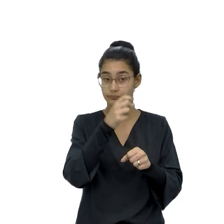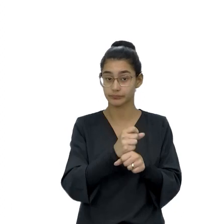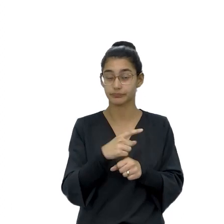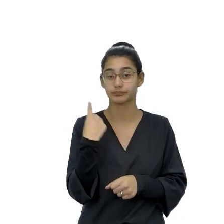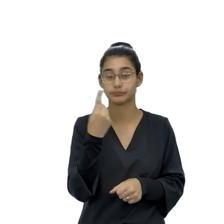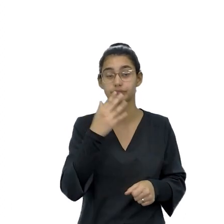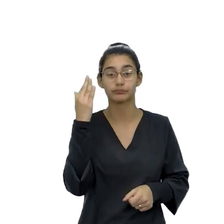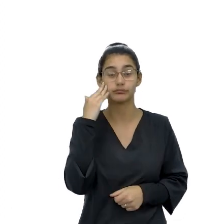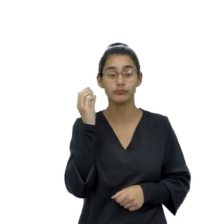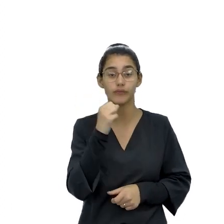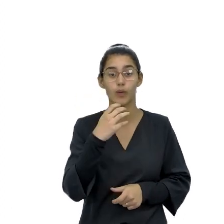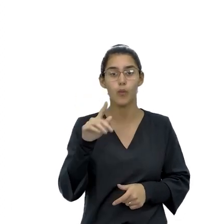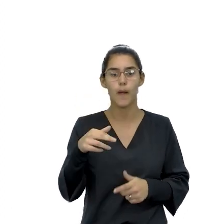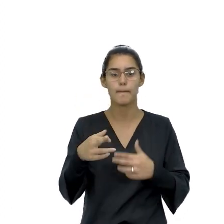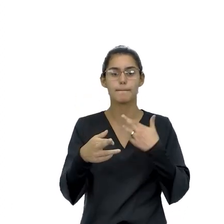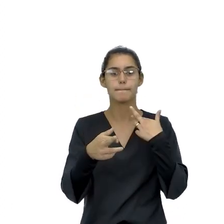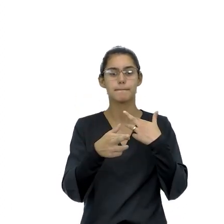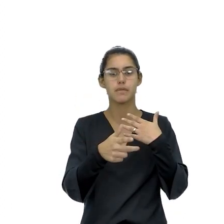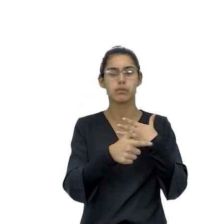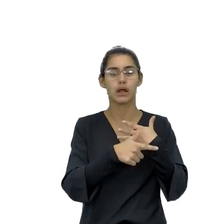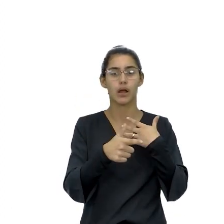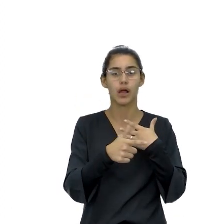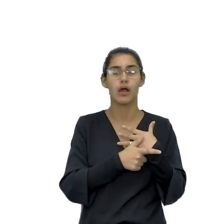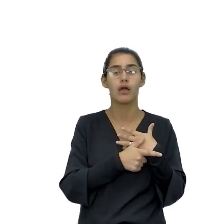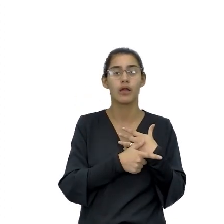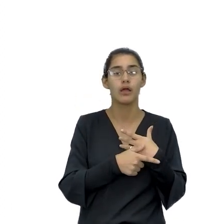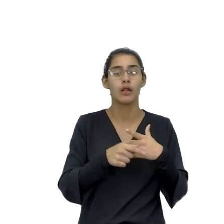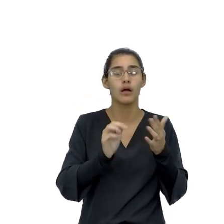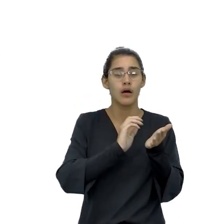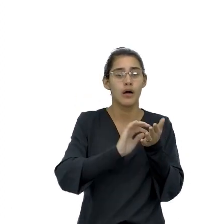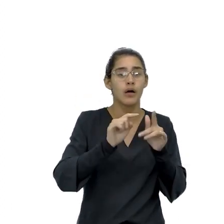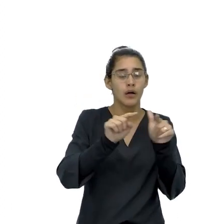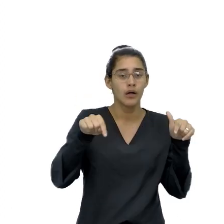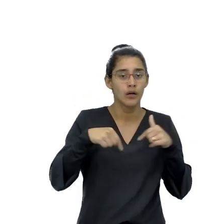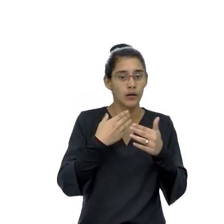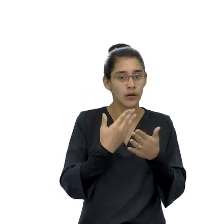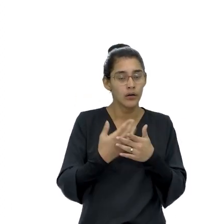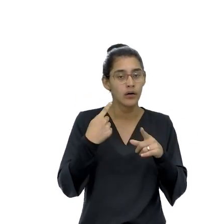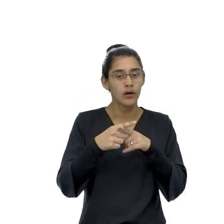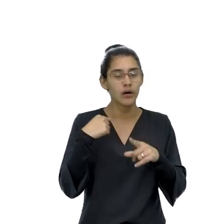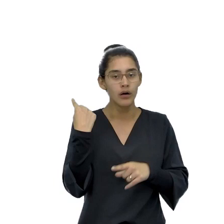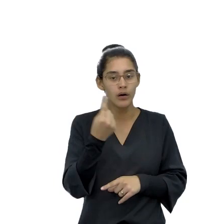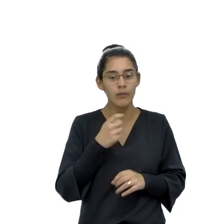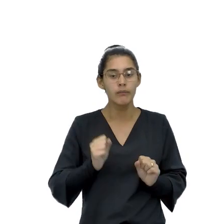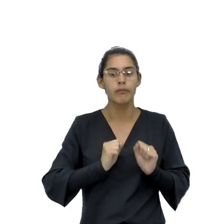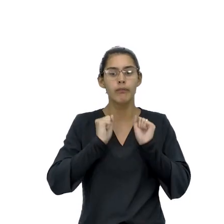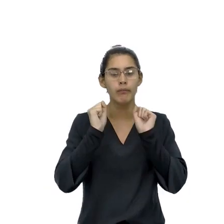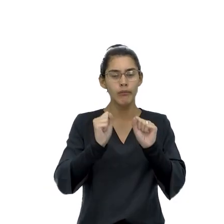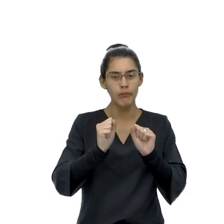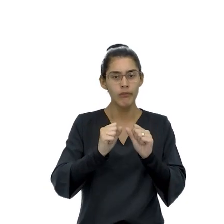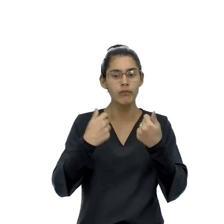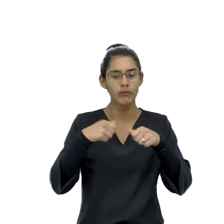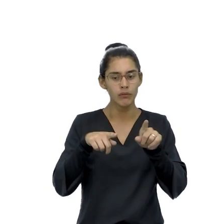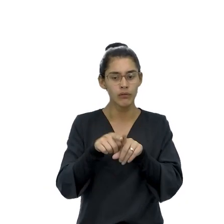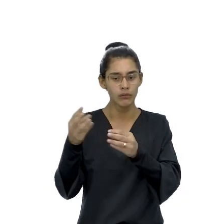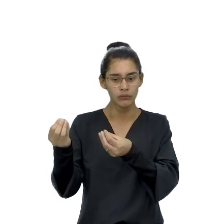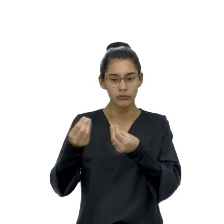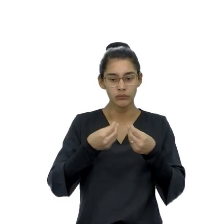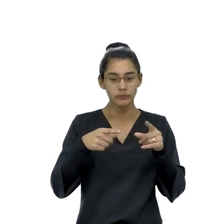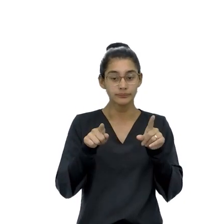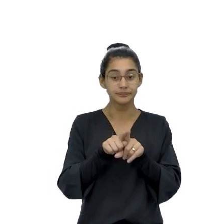nós entendermos qual é o papel da calculadora em sala de aula, porque nós podemos e devemos